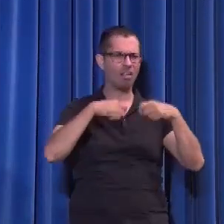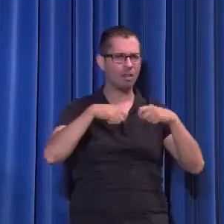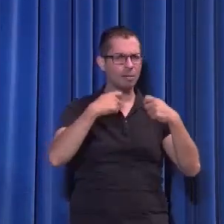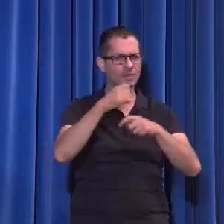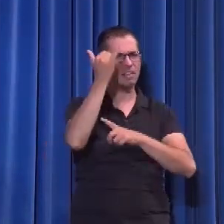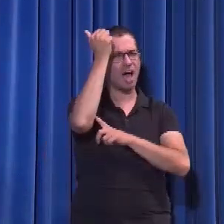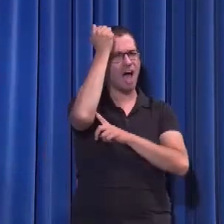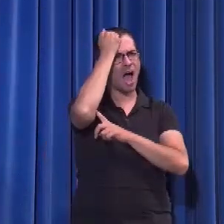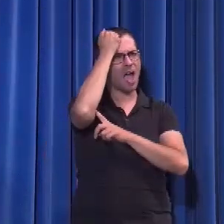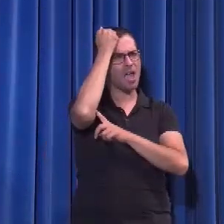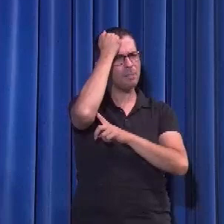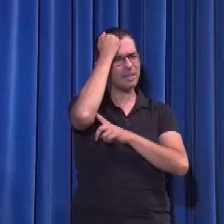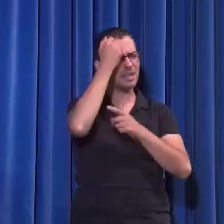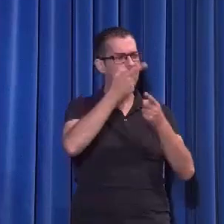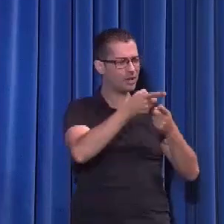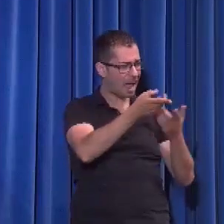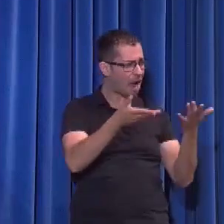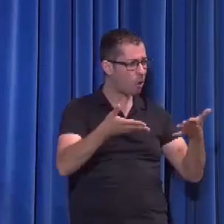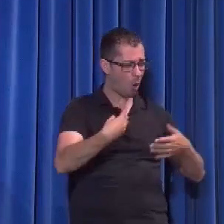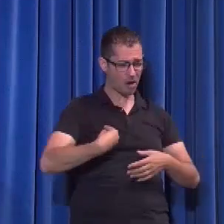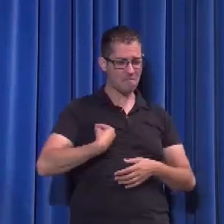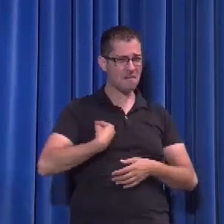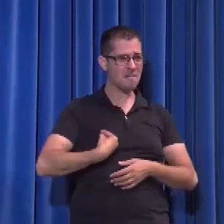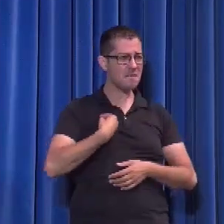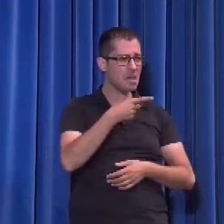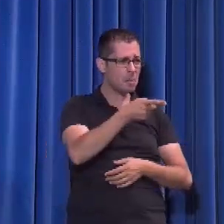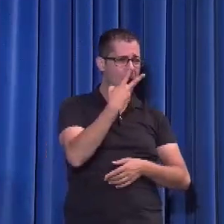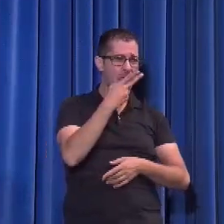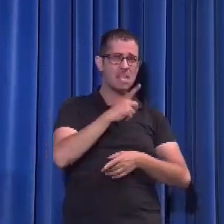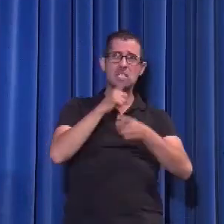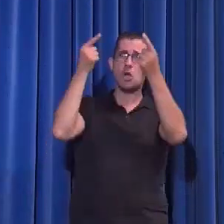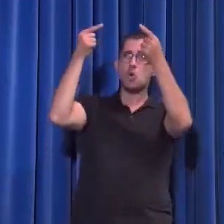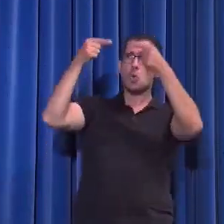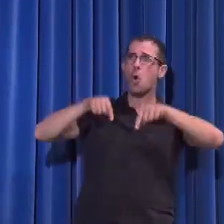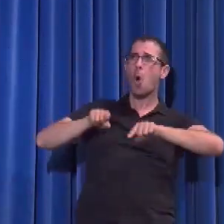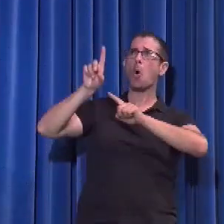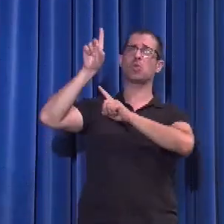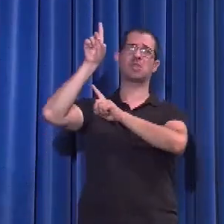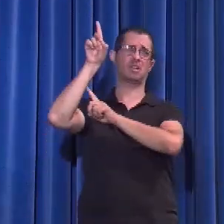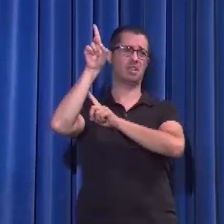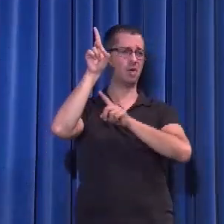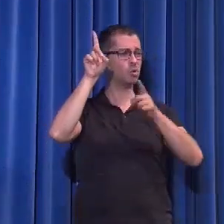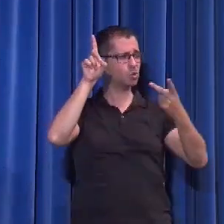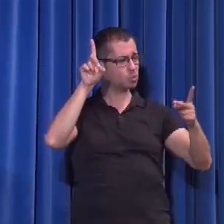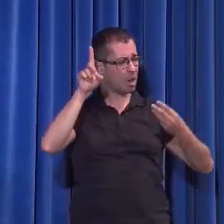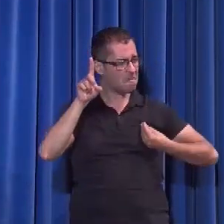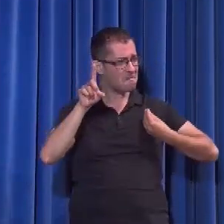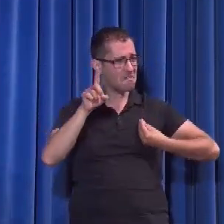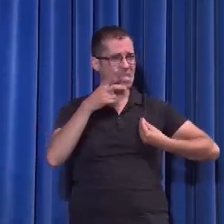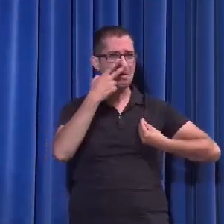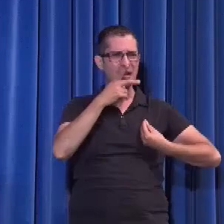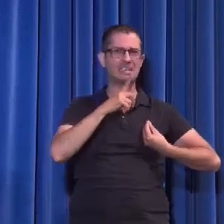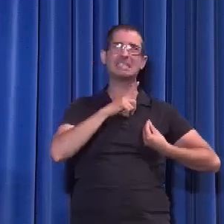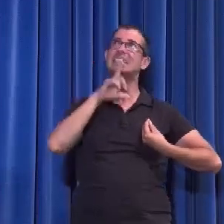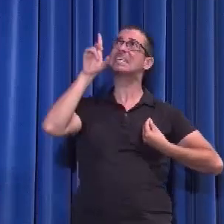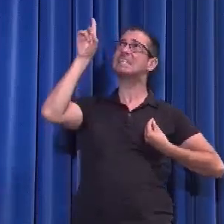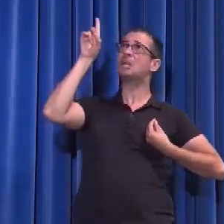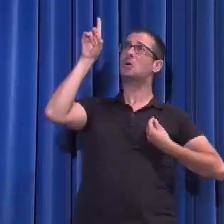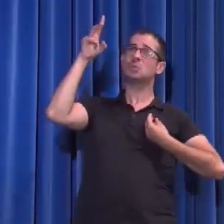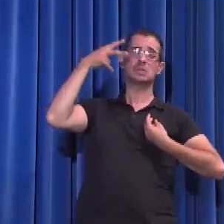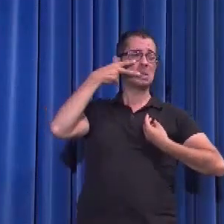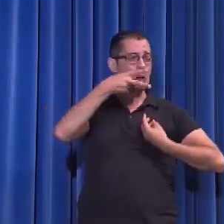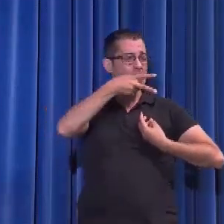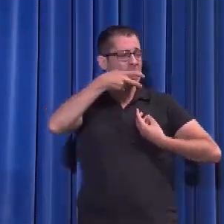Arrependa-se, porque você está vivendo contra Deus. Você está vivendo uma vida que ofende a Deus. Isto não